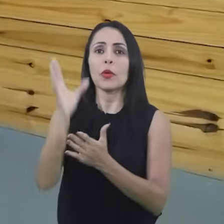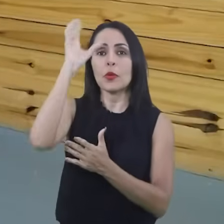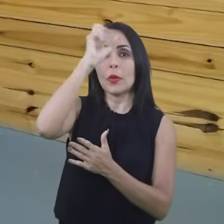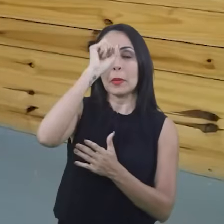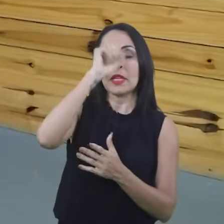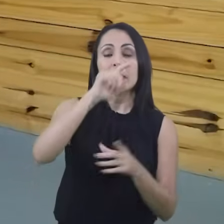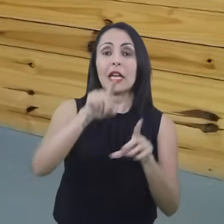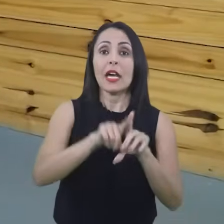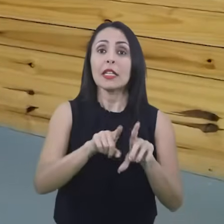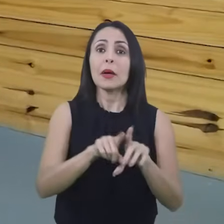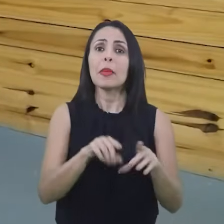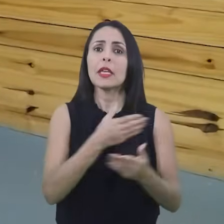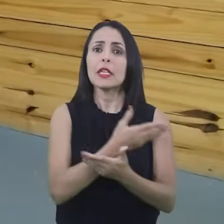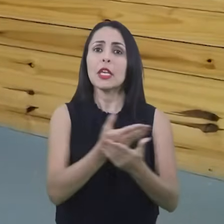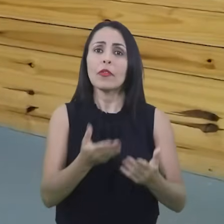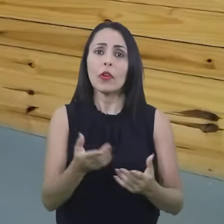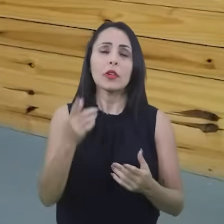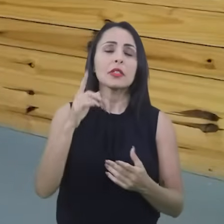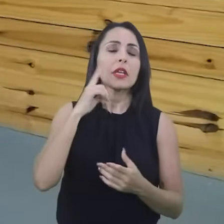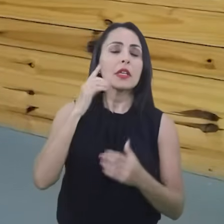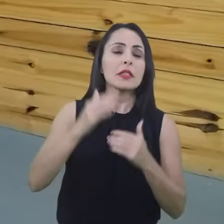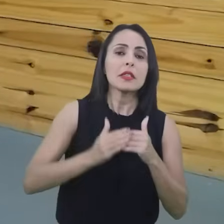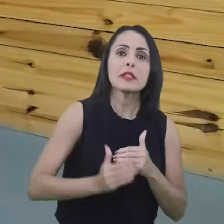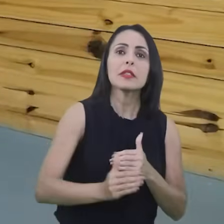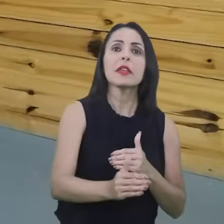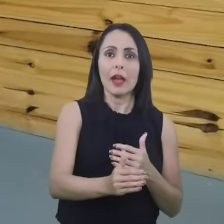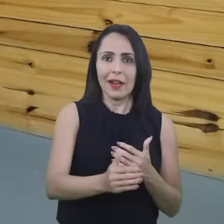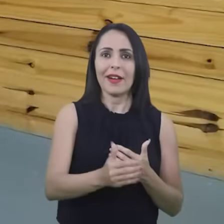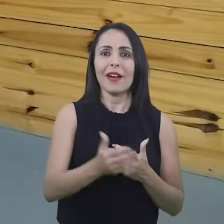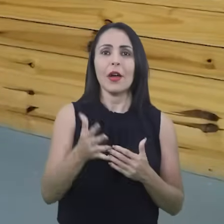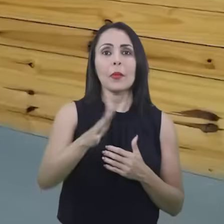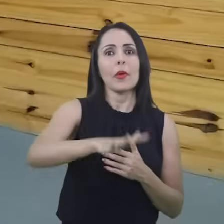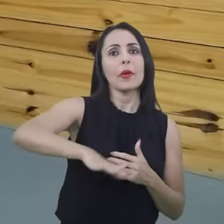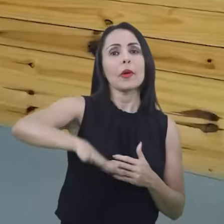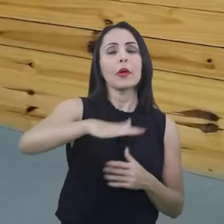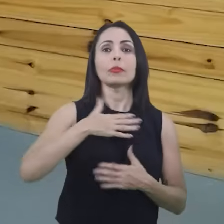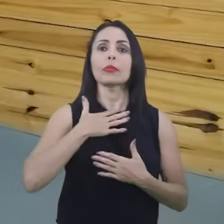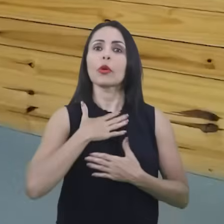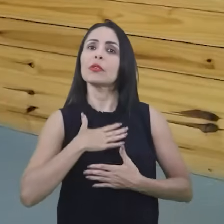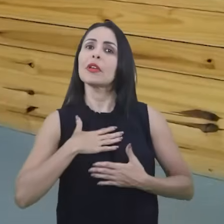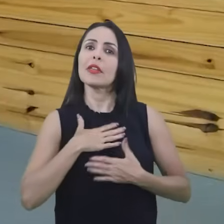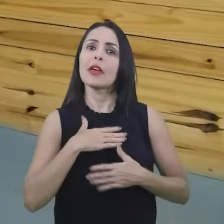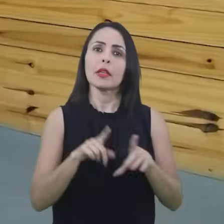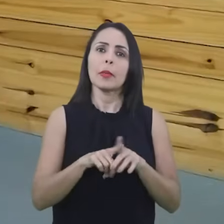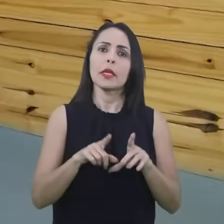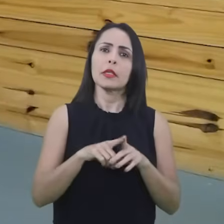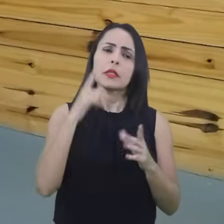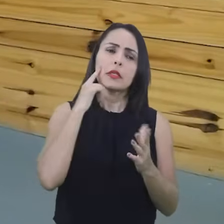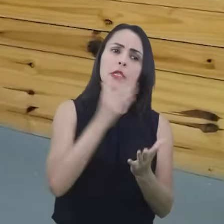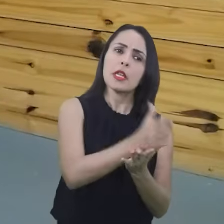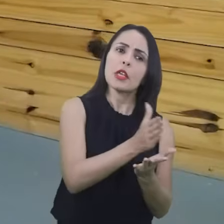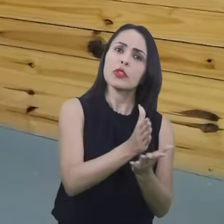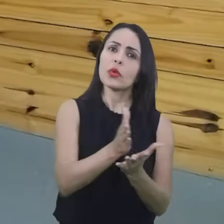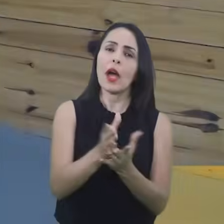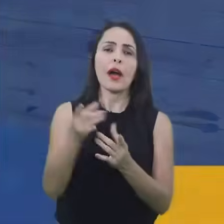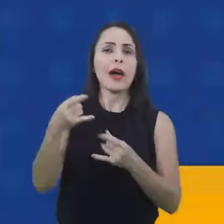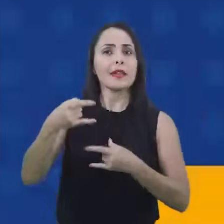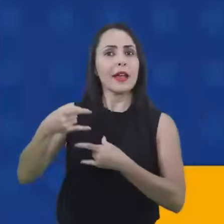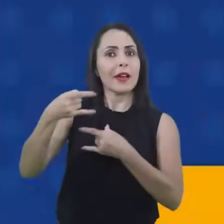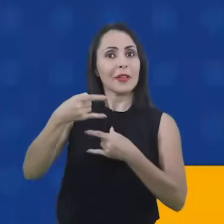vocês, E para a gente iniciar esse momento, eu gostaria de direcionar essa